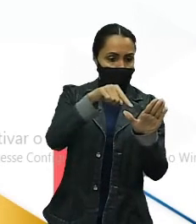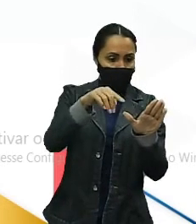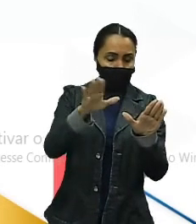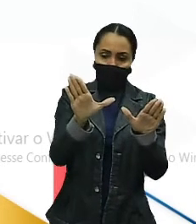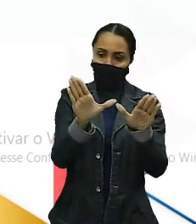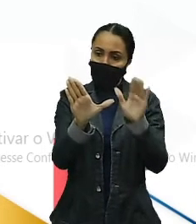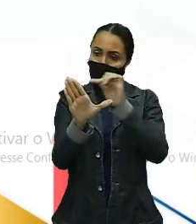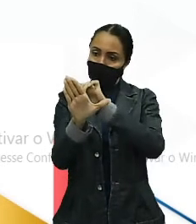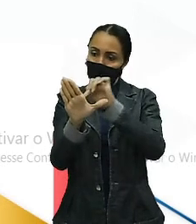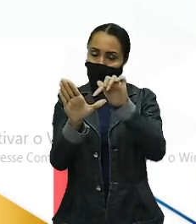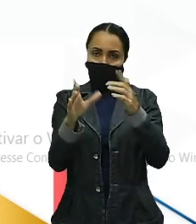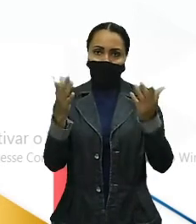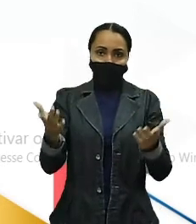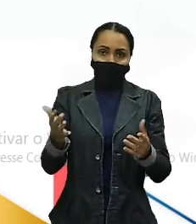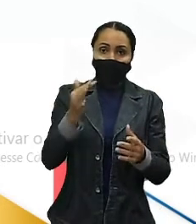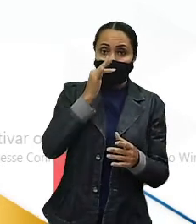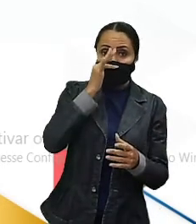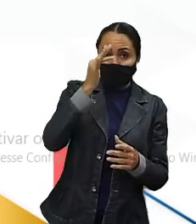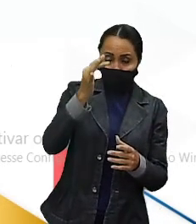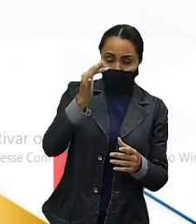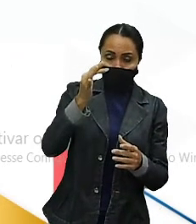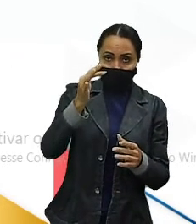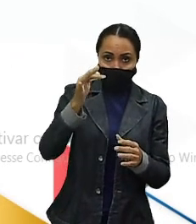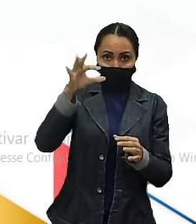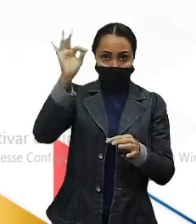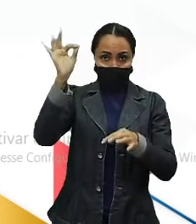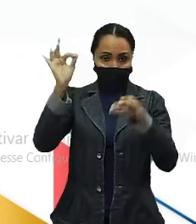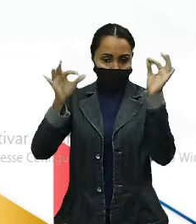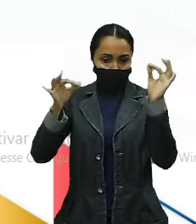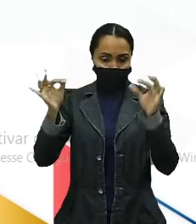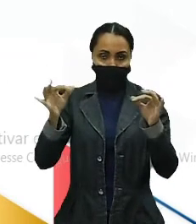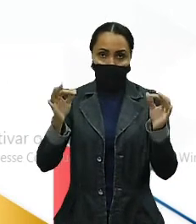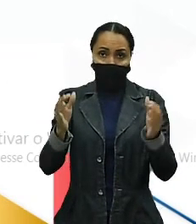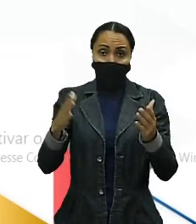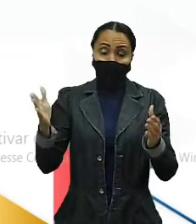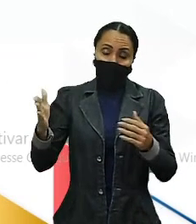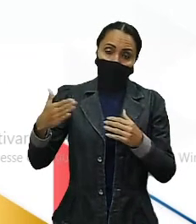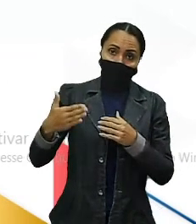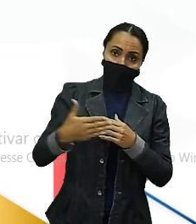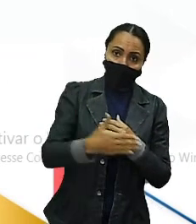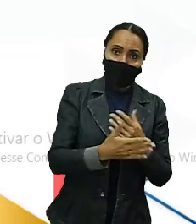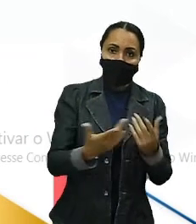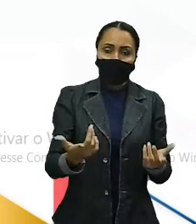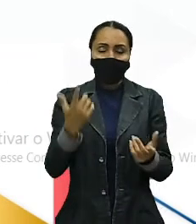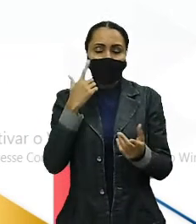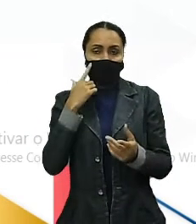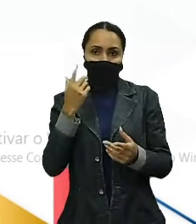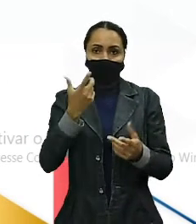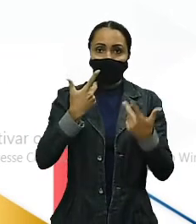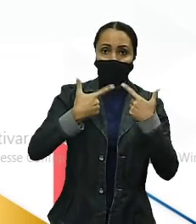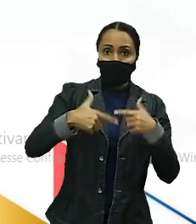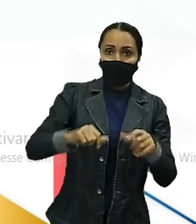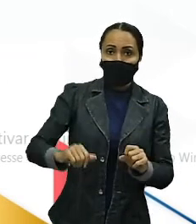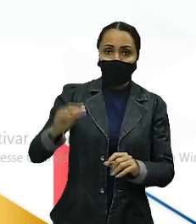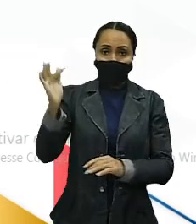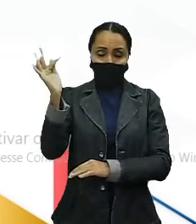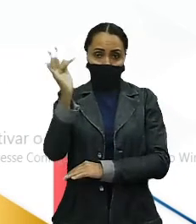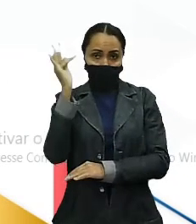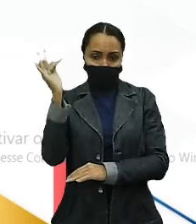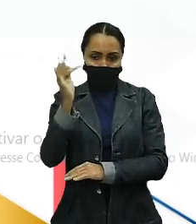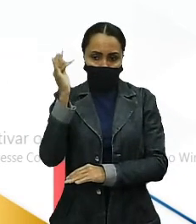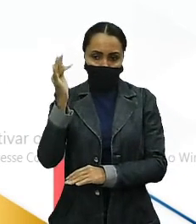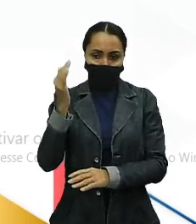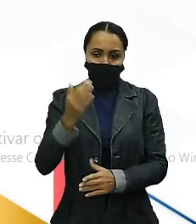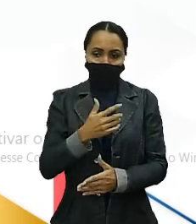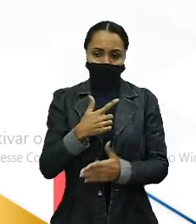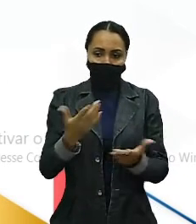nas pétalas de uma flor ou numa concha do mar. Bom, em linguagem informal, a figura no plano é